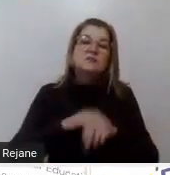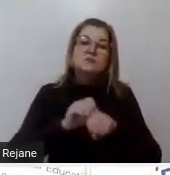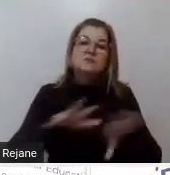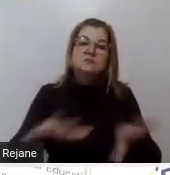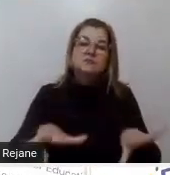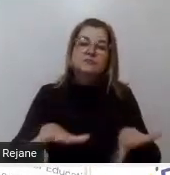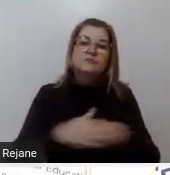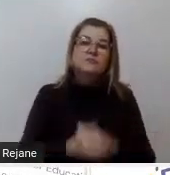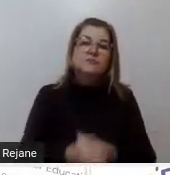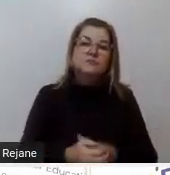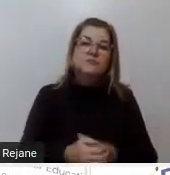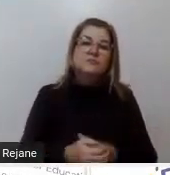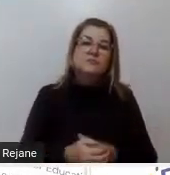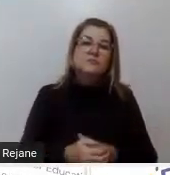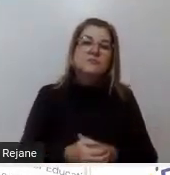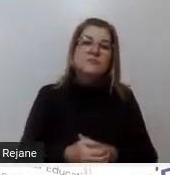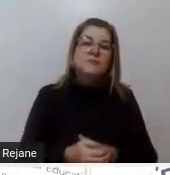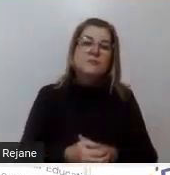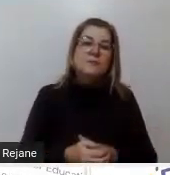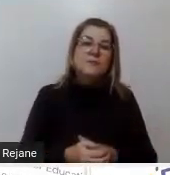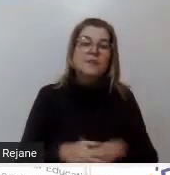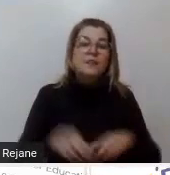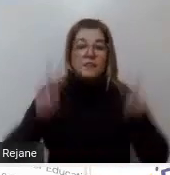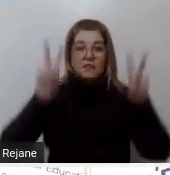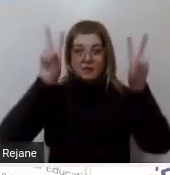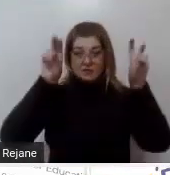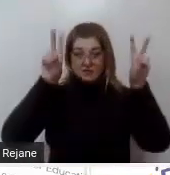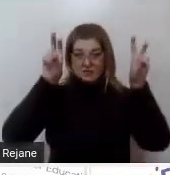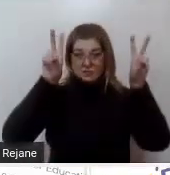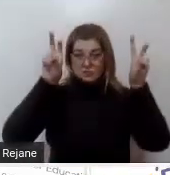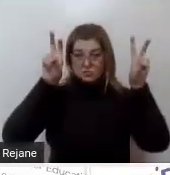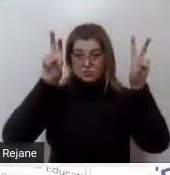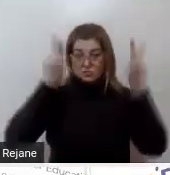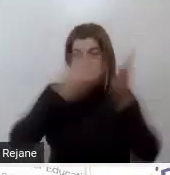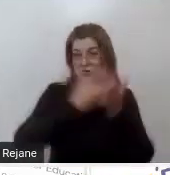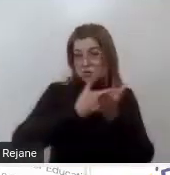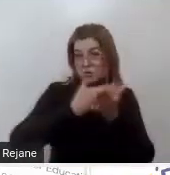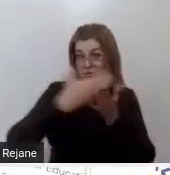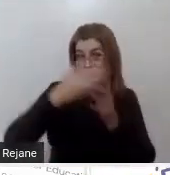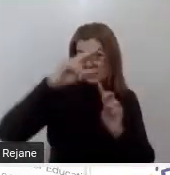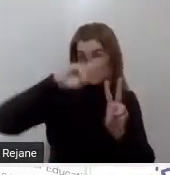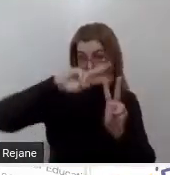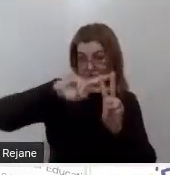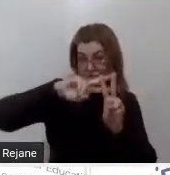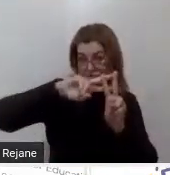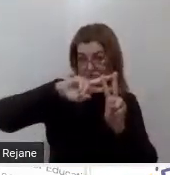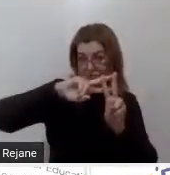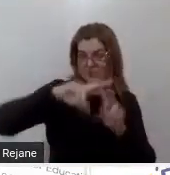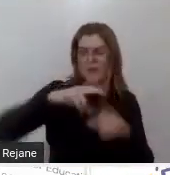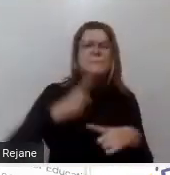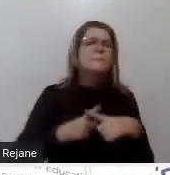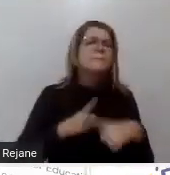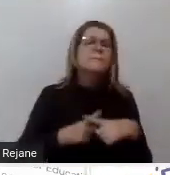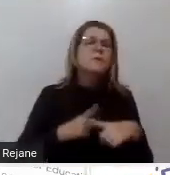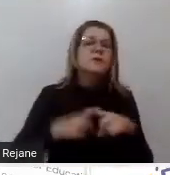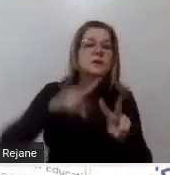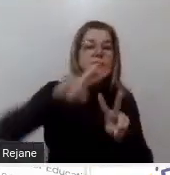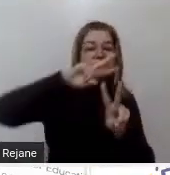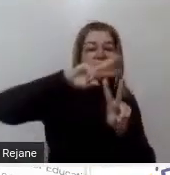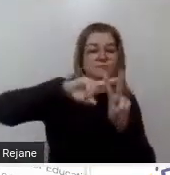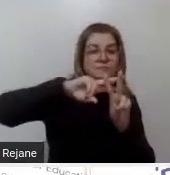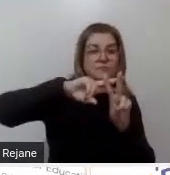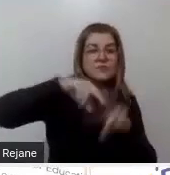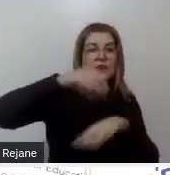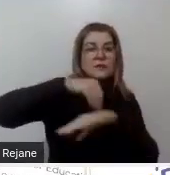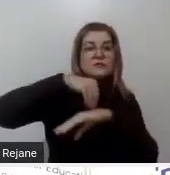Então, eu vou colocar aqui um título. Notem, eu comecei com uma hashtag. Por quê? Porque essa é uma dica